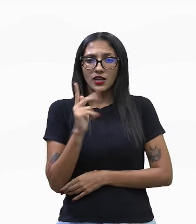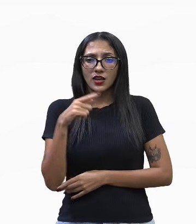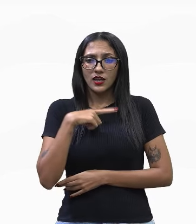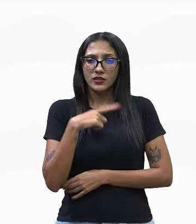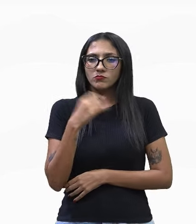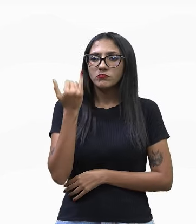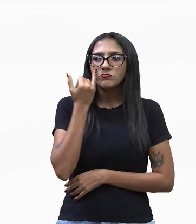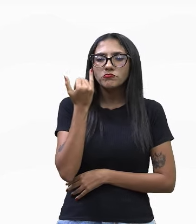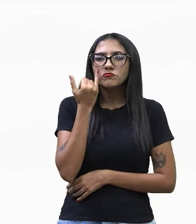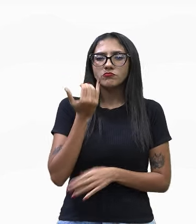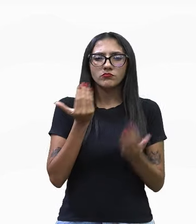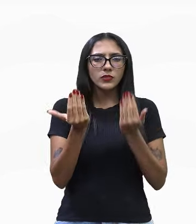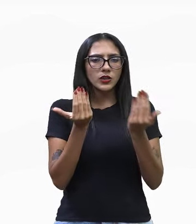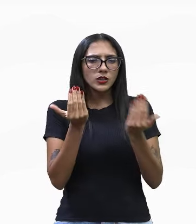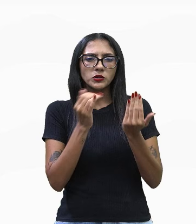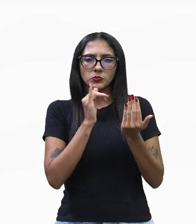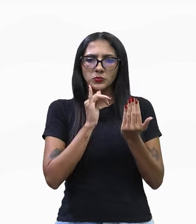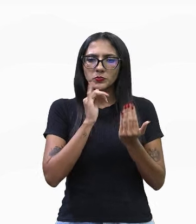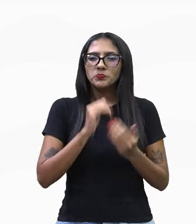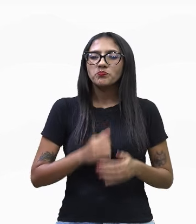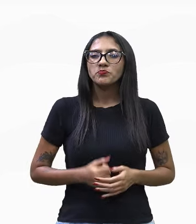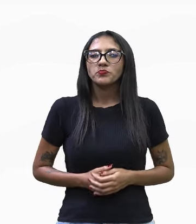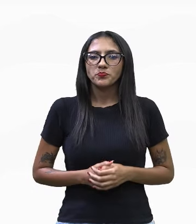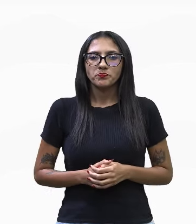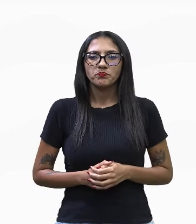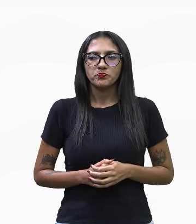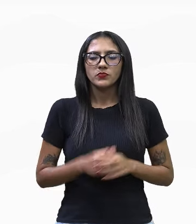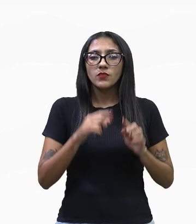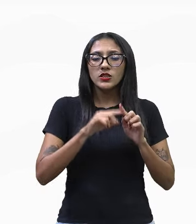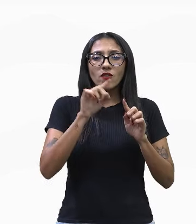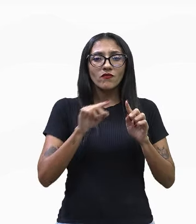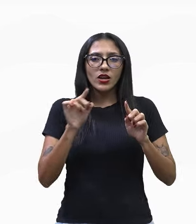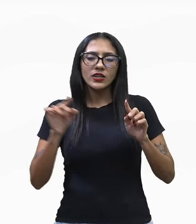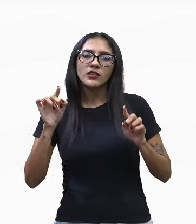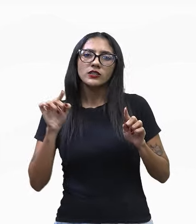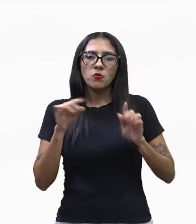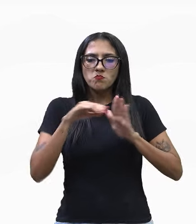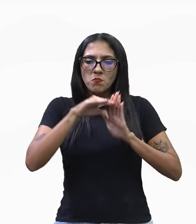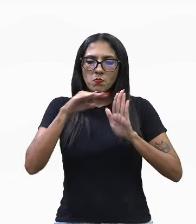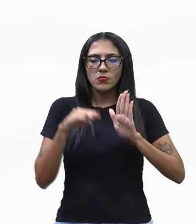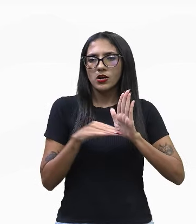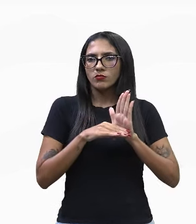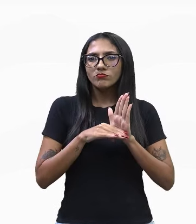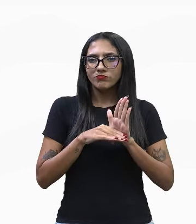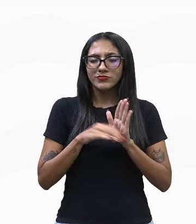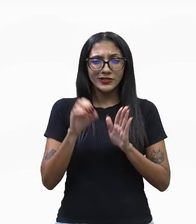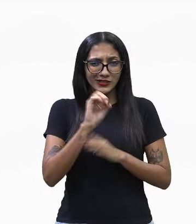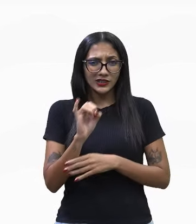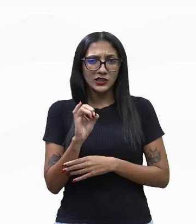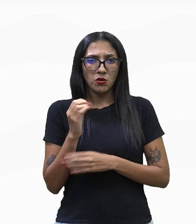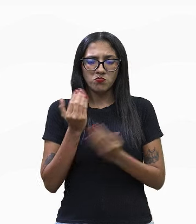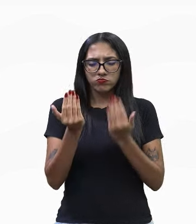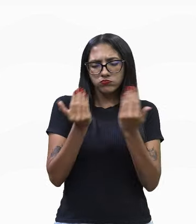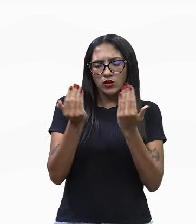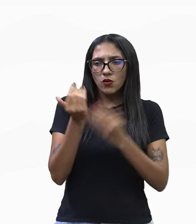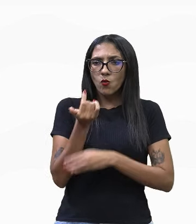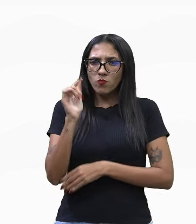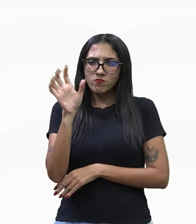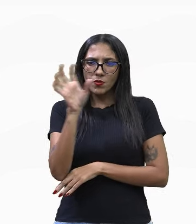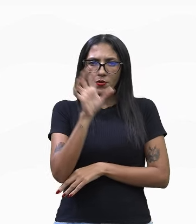marcantes como níveis Olha só com níveis geralmente mais baixa em comparação com outras regiões do Brasil o